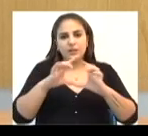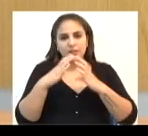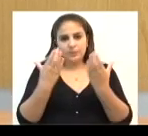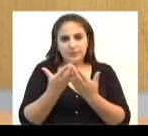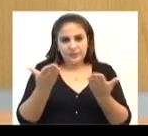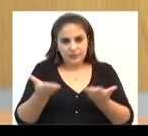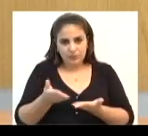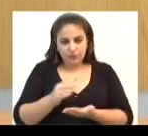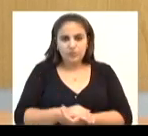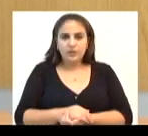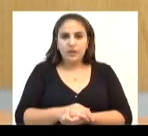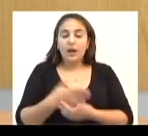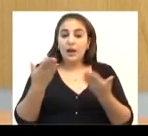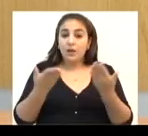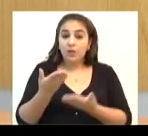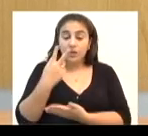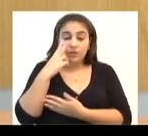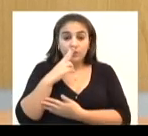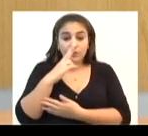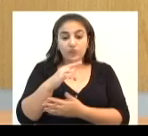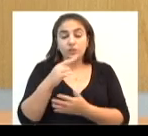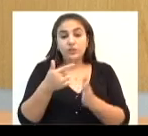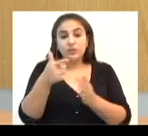de hoje. Fique agora com a